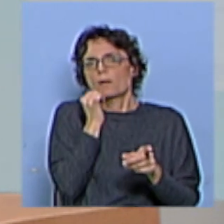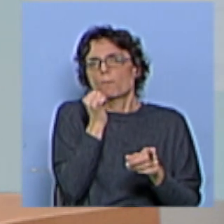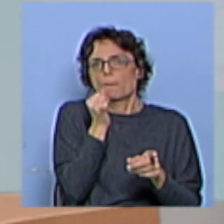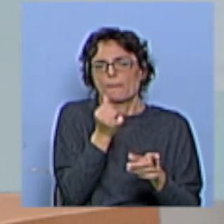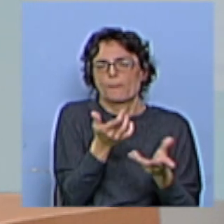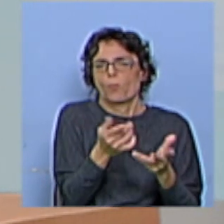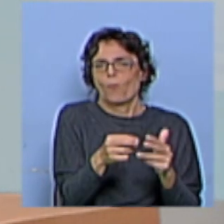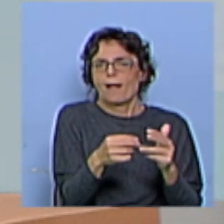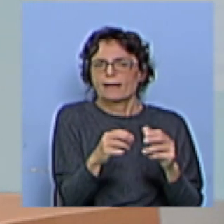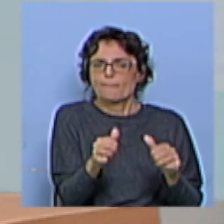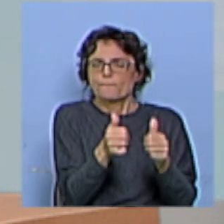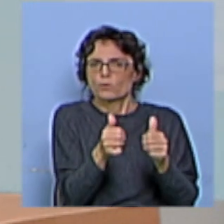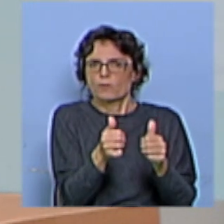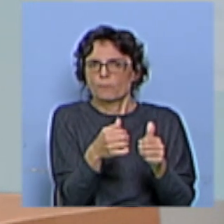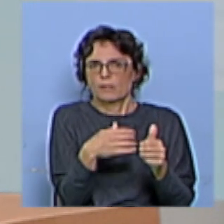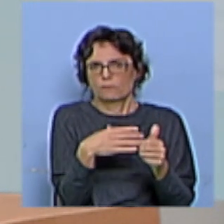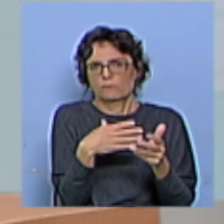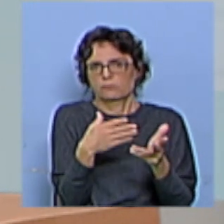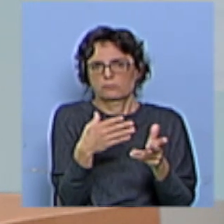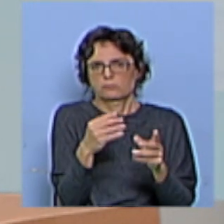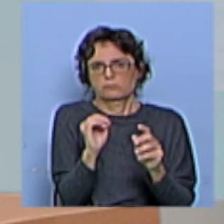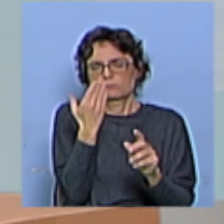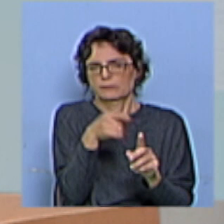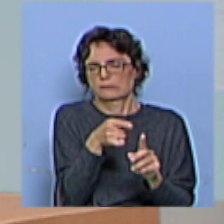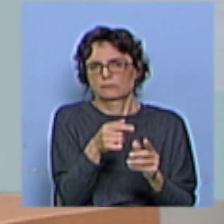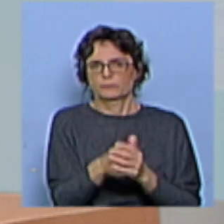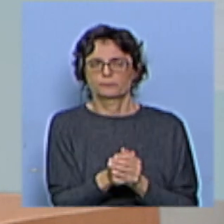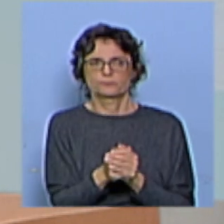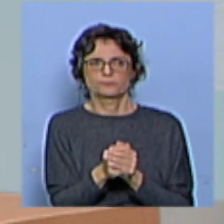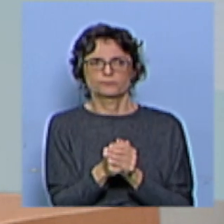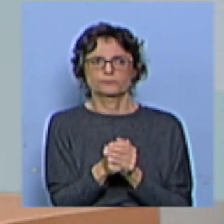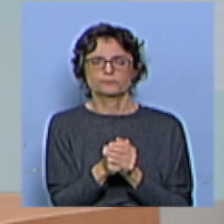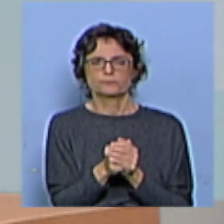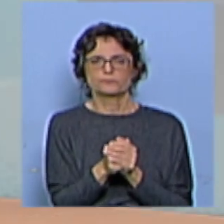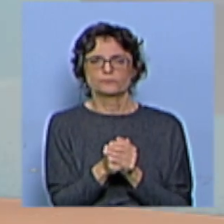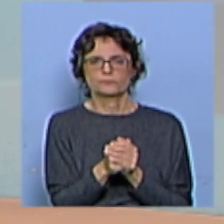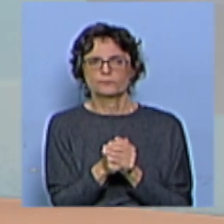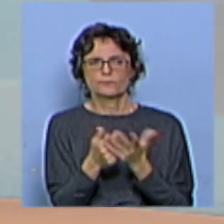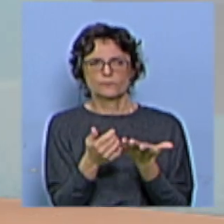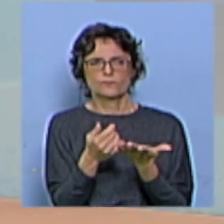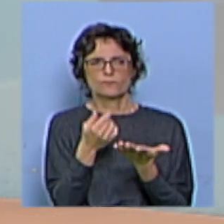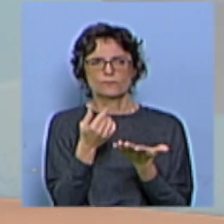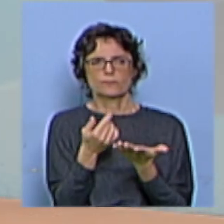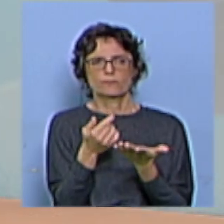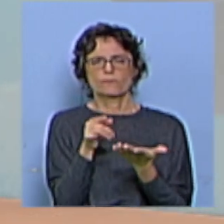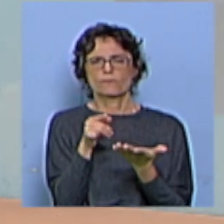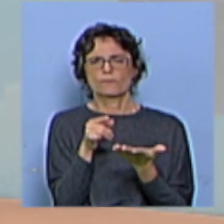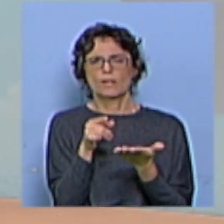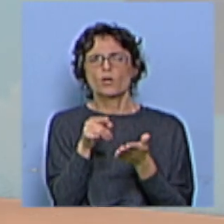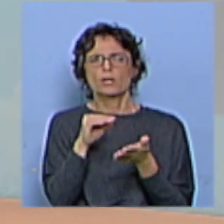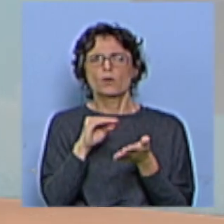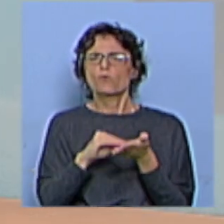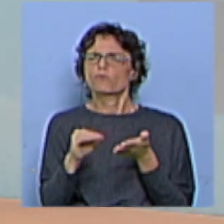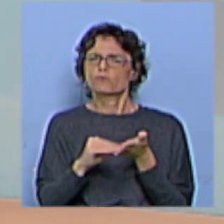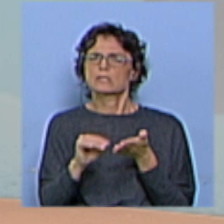simplificados através dessas articulações que são fundamentais. E como é que tem sido, coordena o Secretariado Nacional para as Bens